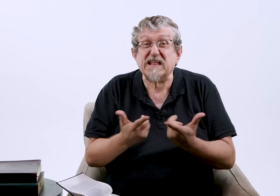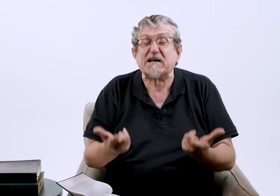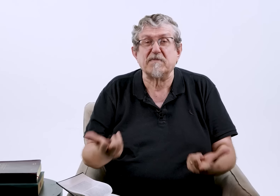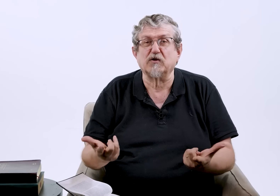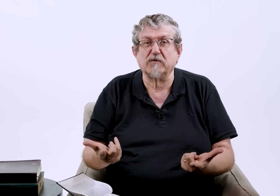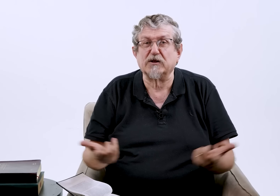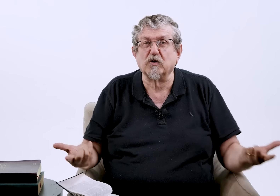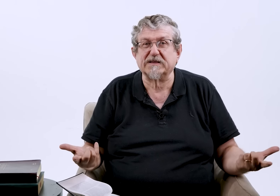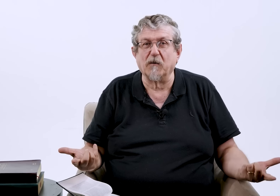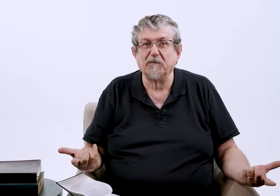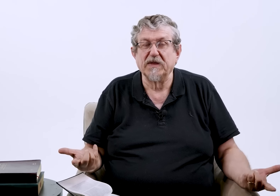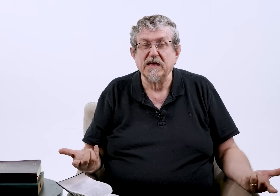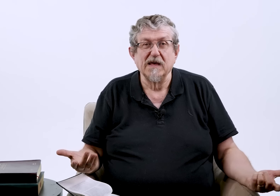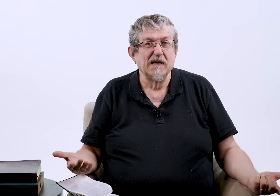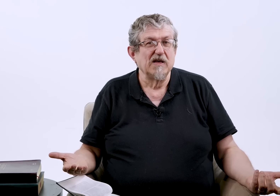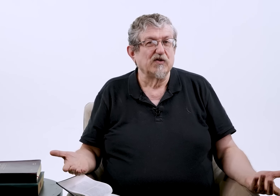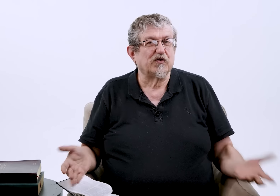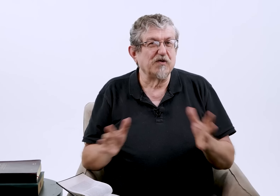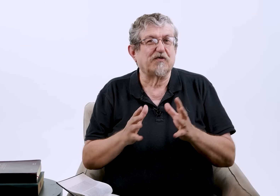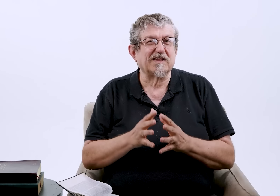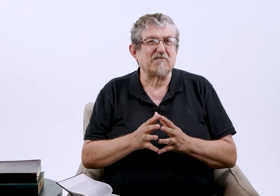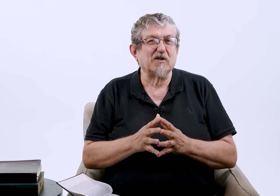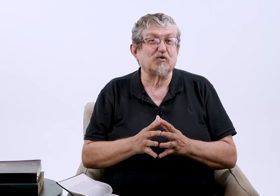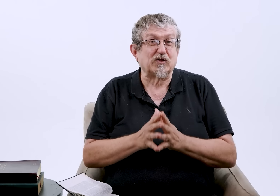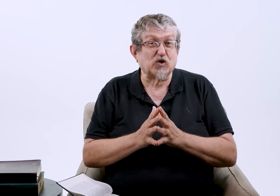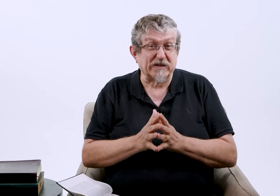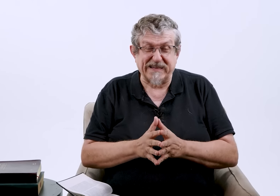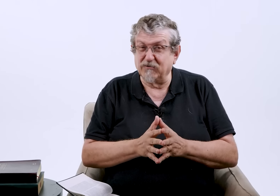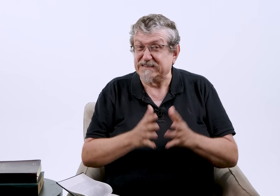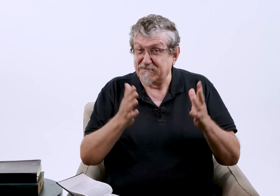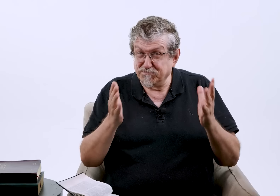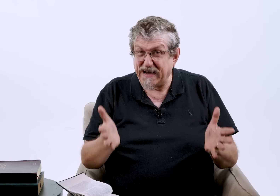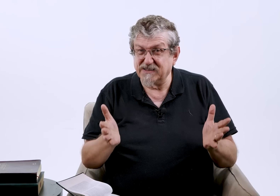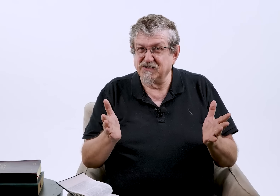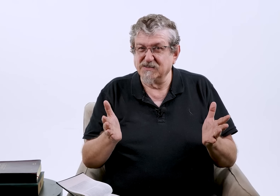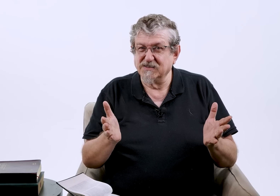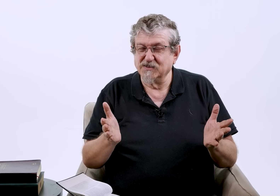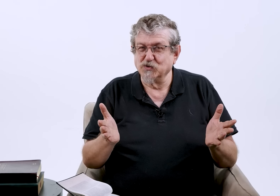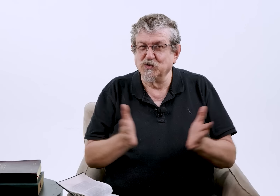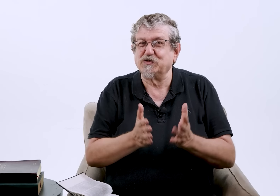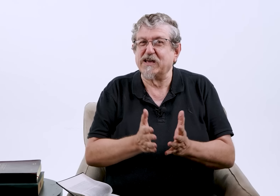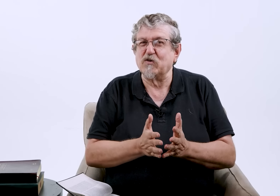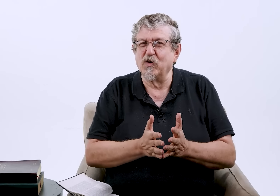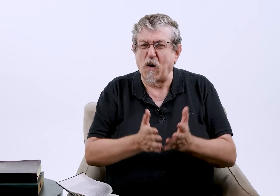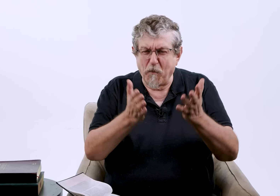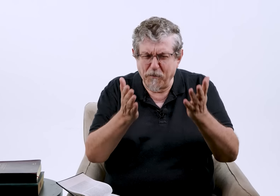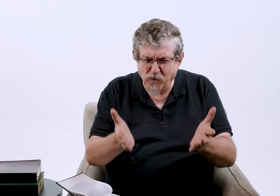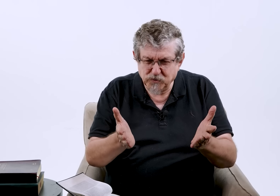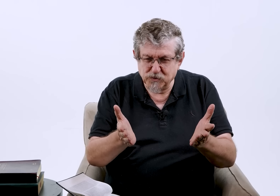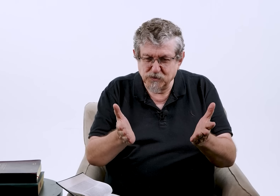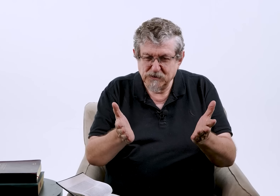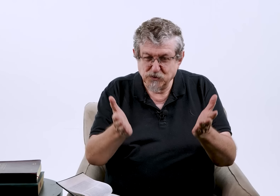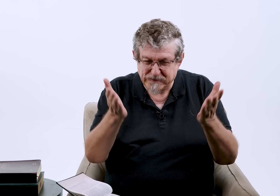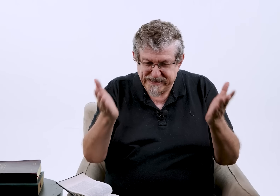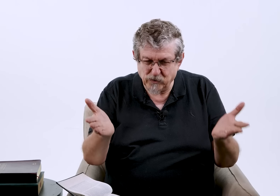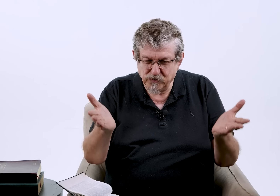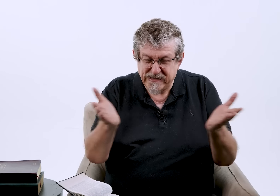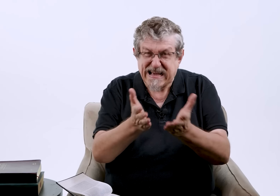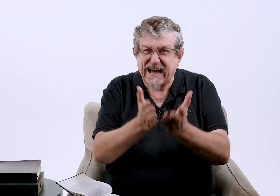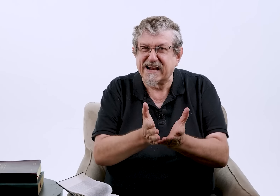o enfrentamento, ele é total. Se o enfrentamento é total da parte do Senhor, ao ponto